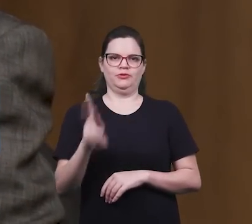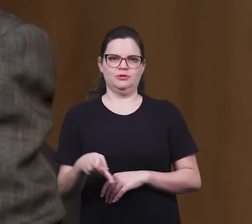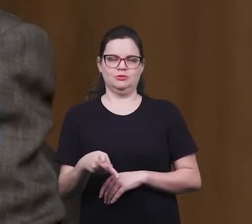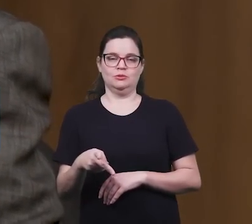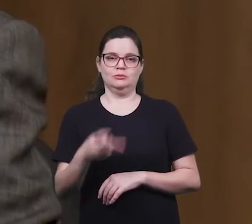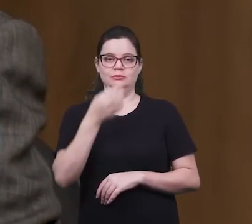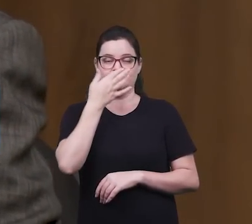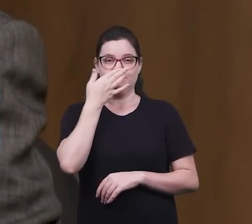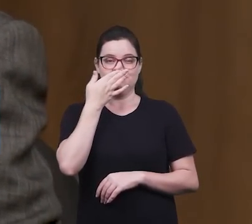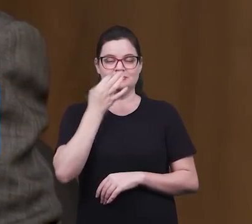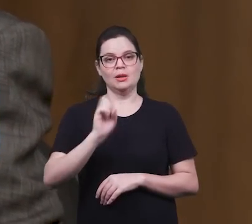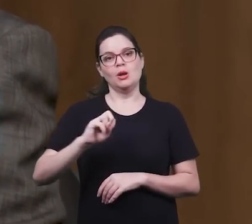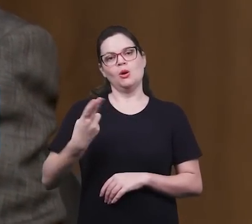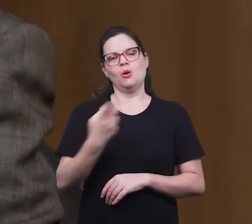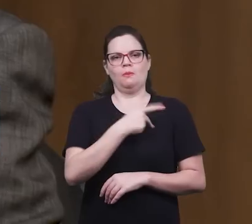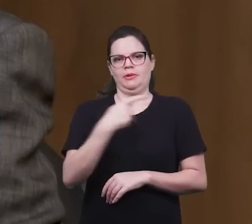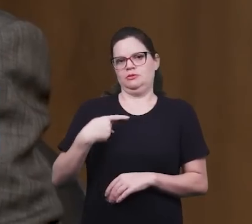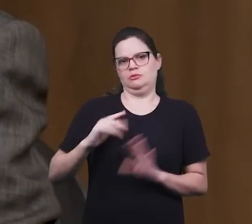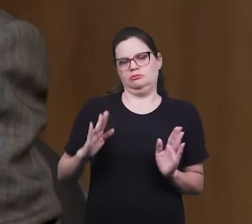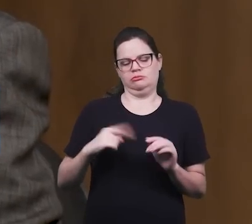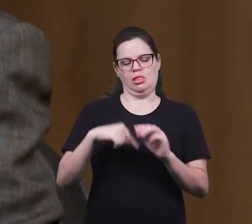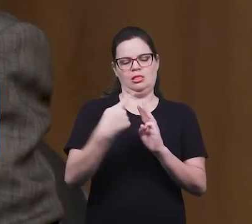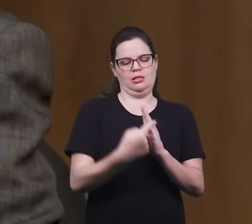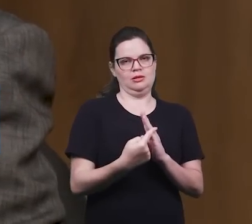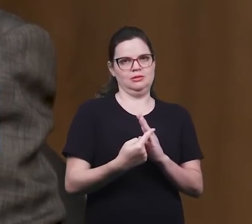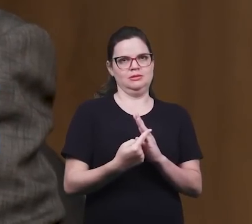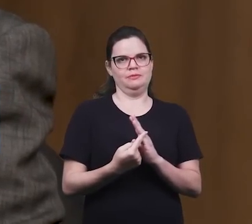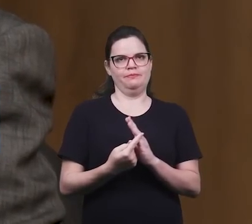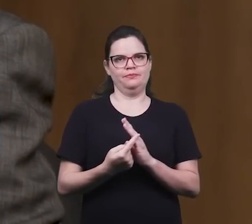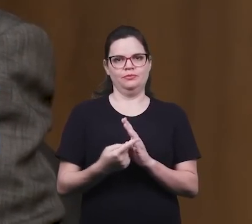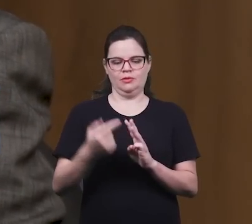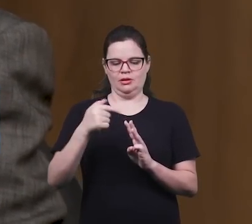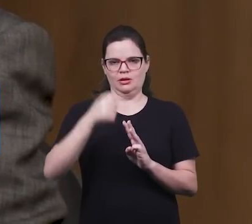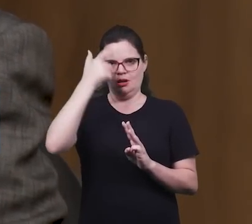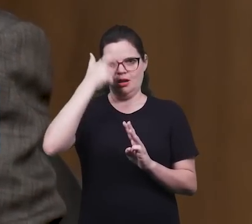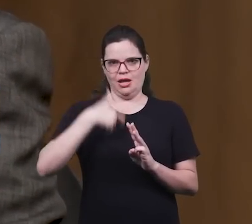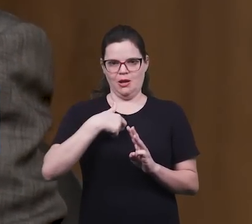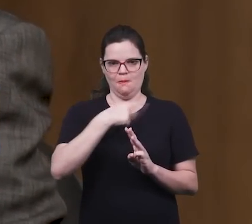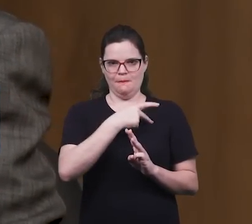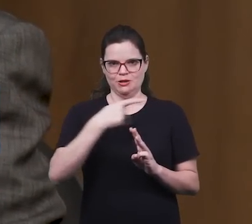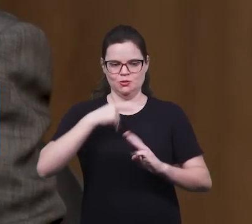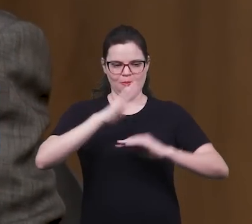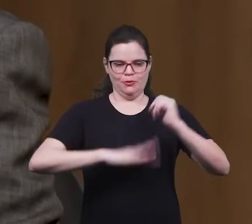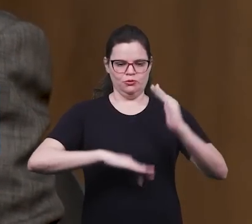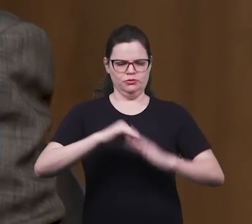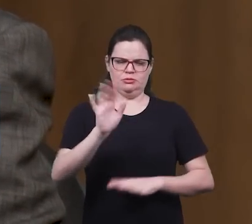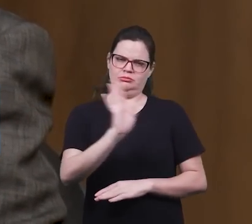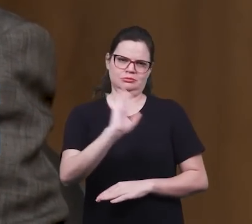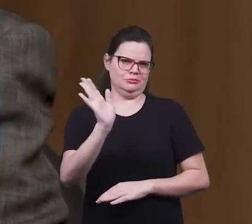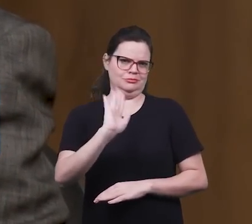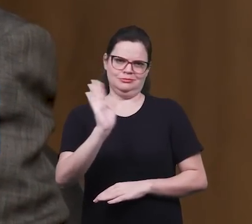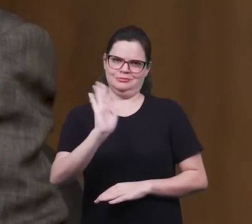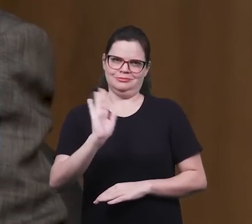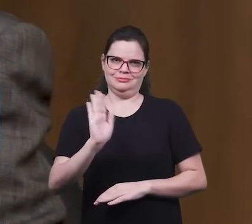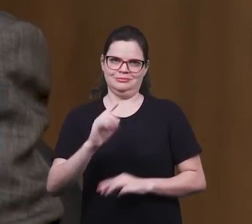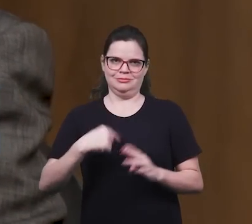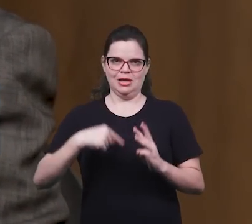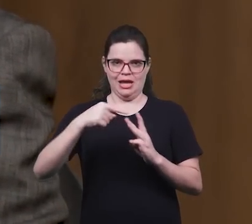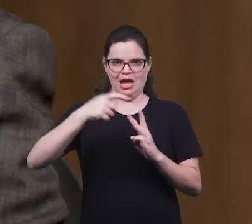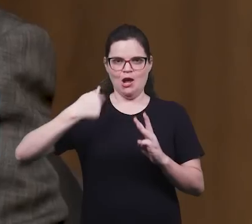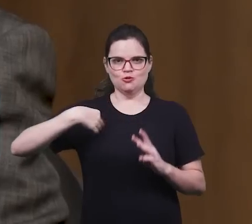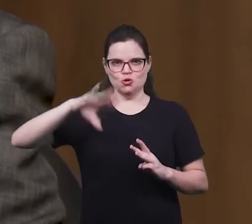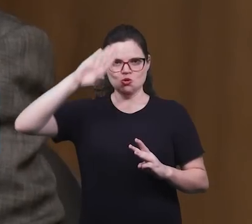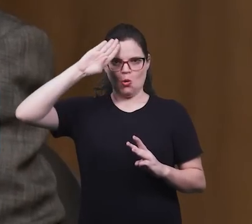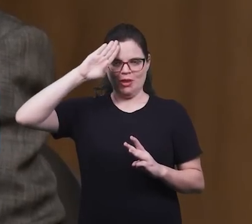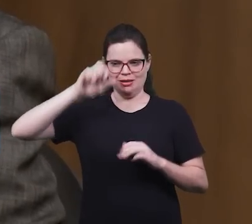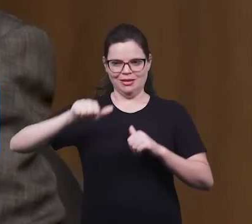né? Ou também pastor. Aí hoje o que acontece? Hoje eu não sou pastor, eu estou pastor, né? Hoje eu não sou soldado, mas sou